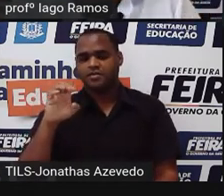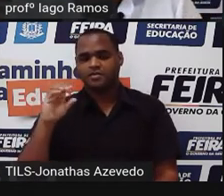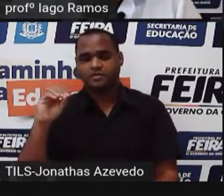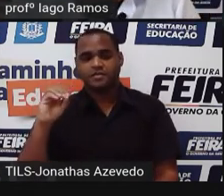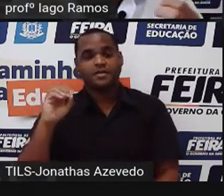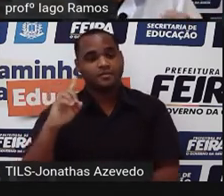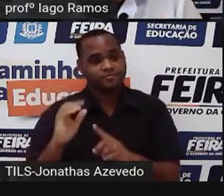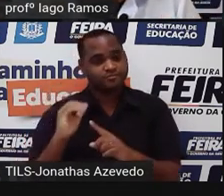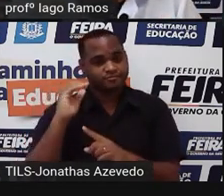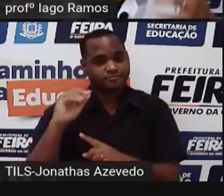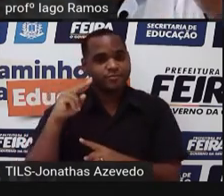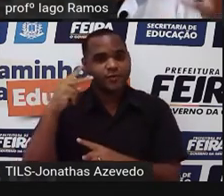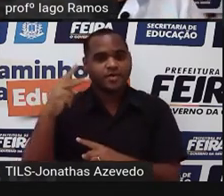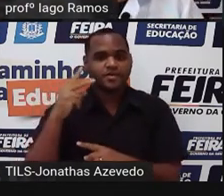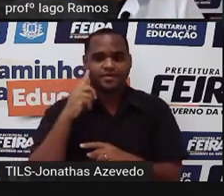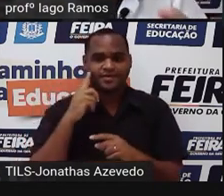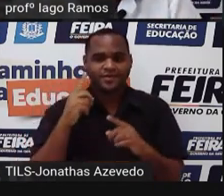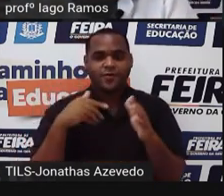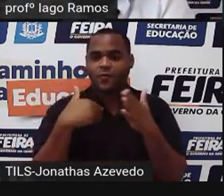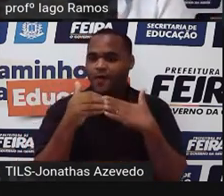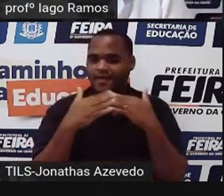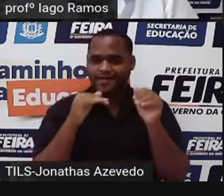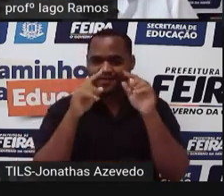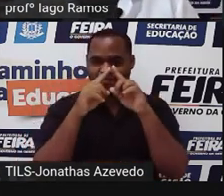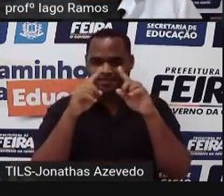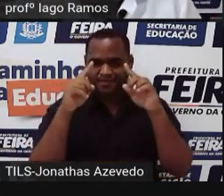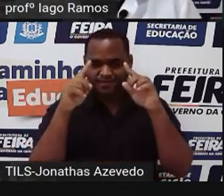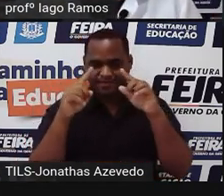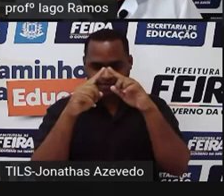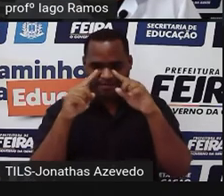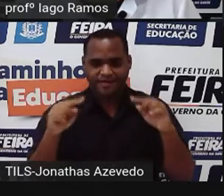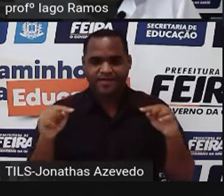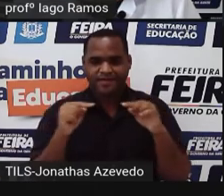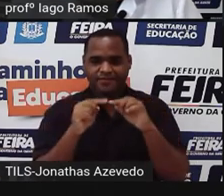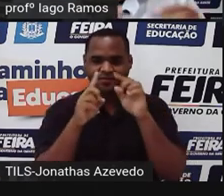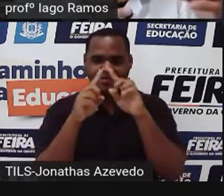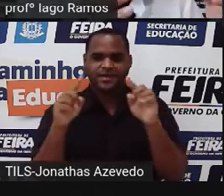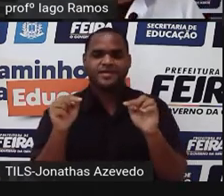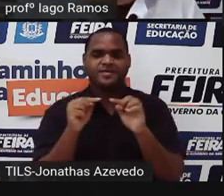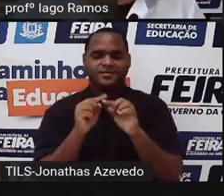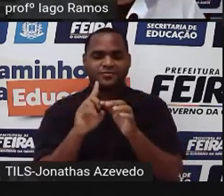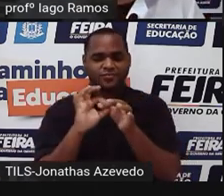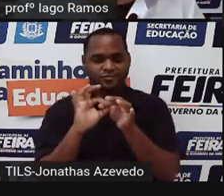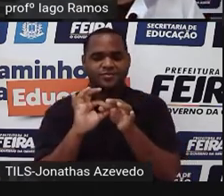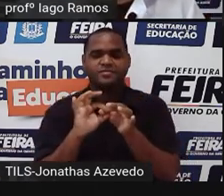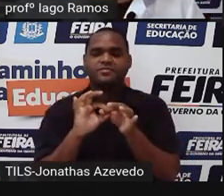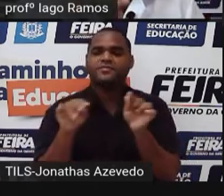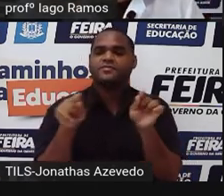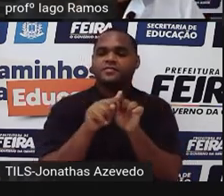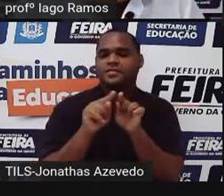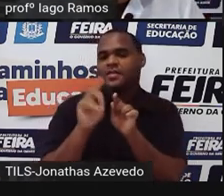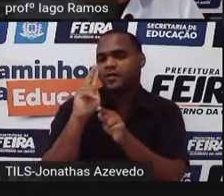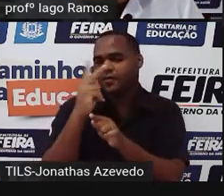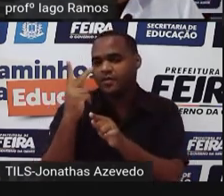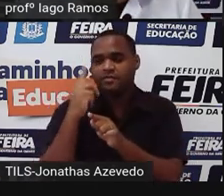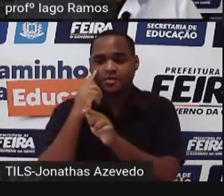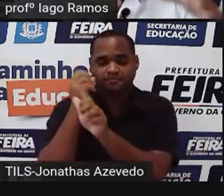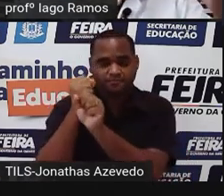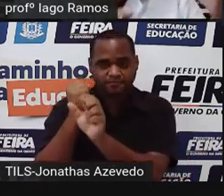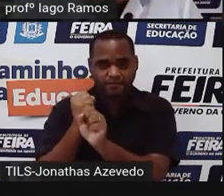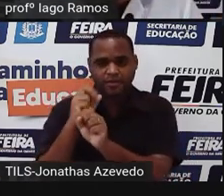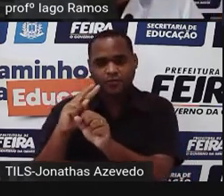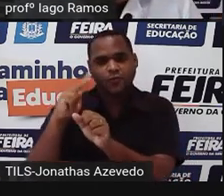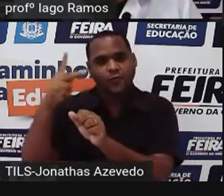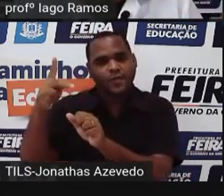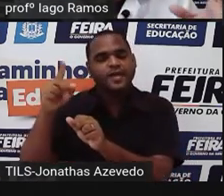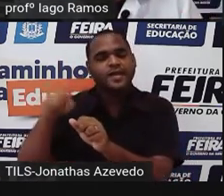qualquer retângulo. Em qualquer retângulo, não. Em qualquer triângulo retângulo. Tá? Pegou a medida da hipotenusa, elevou a 2.